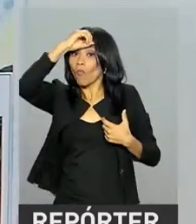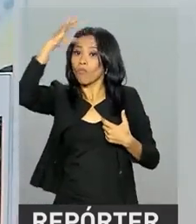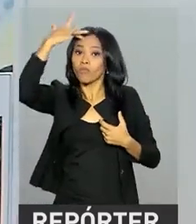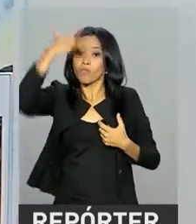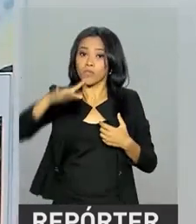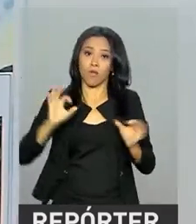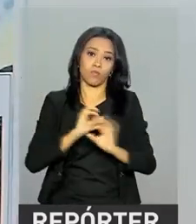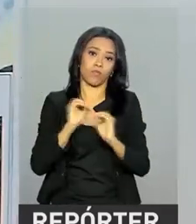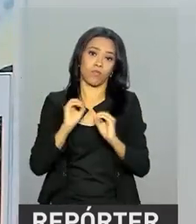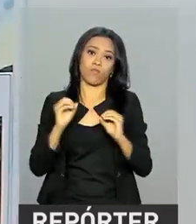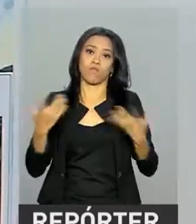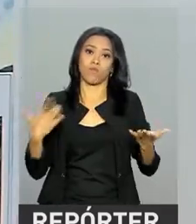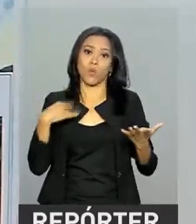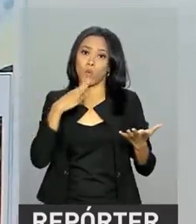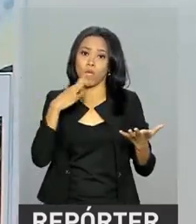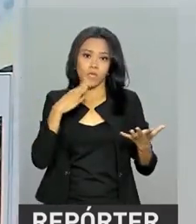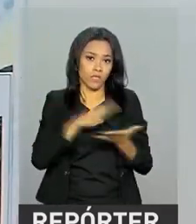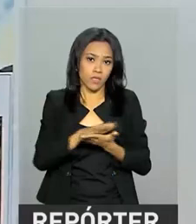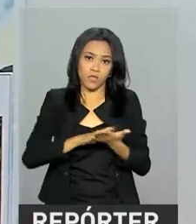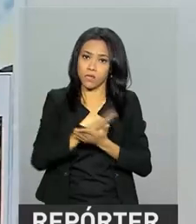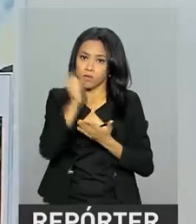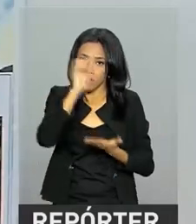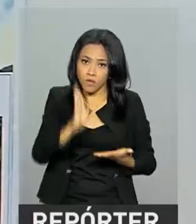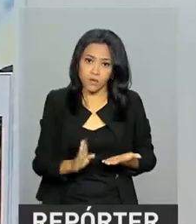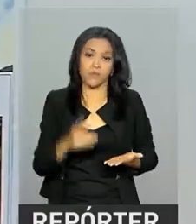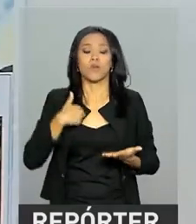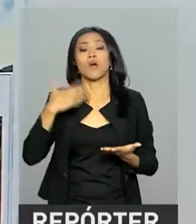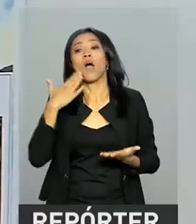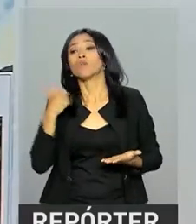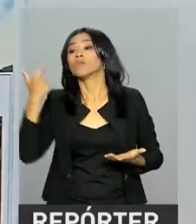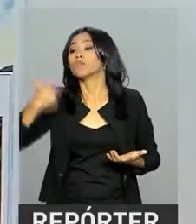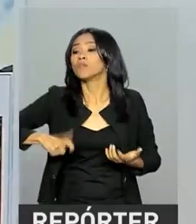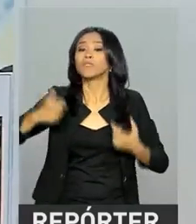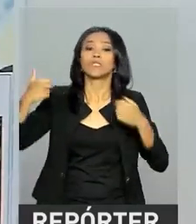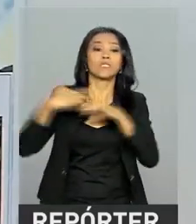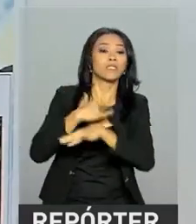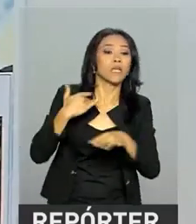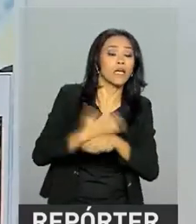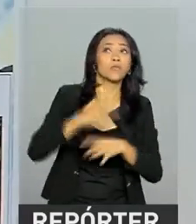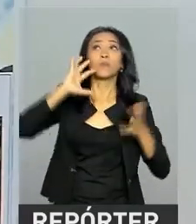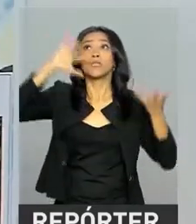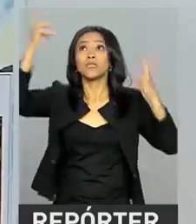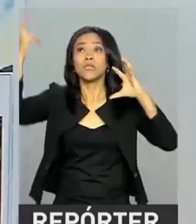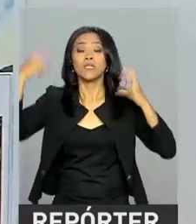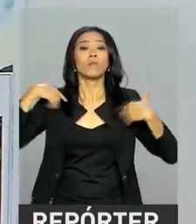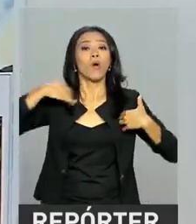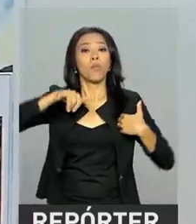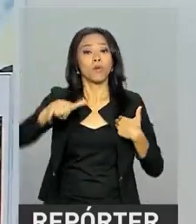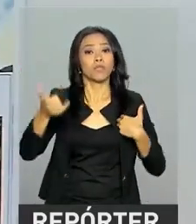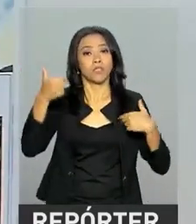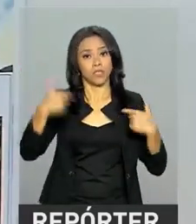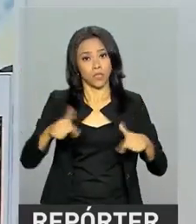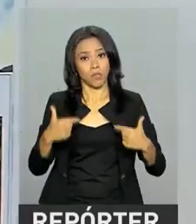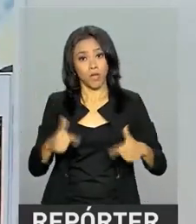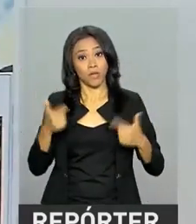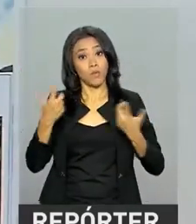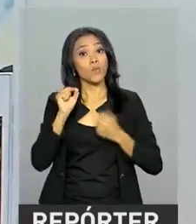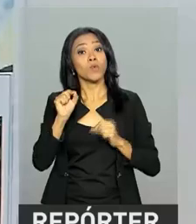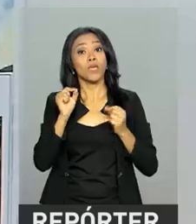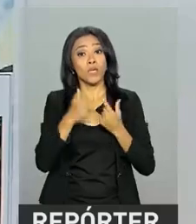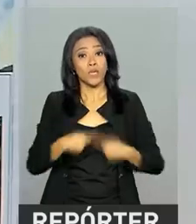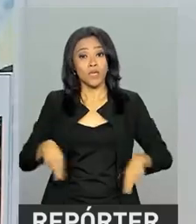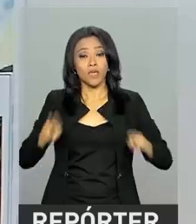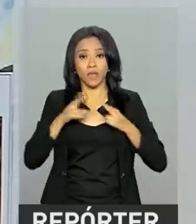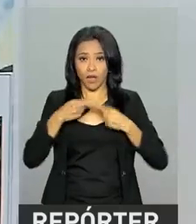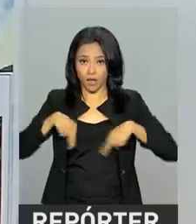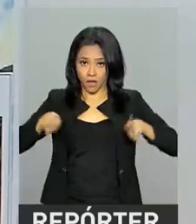Brasil, então eles precisam saber onde fica a cidade, quais são as condições, clima, oportunidades de trabalho, o que a ONU pode fazer por